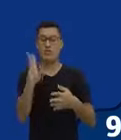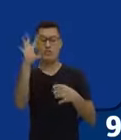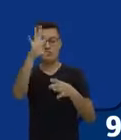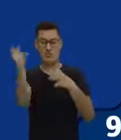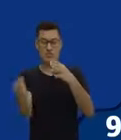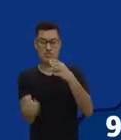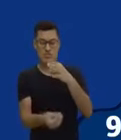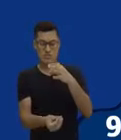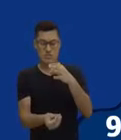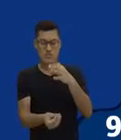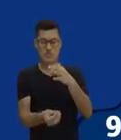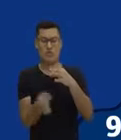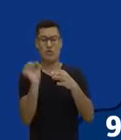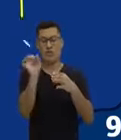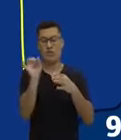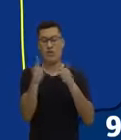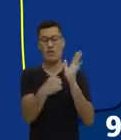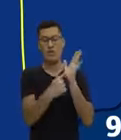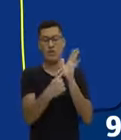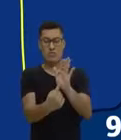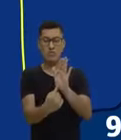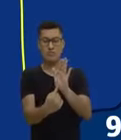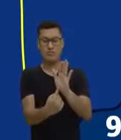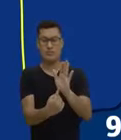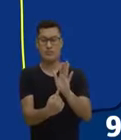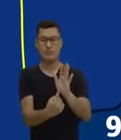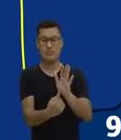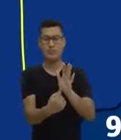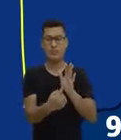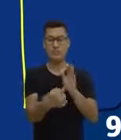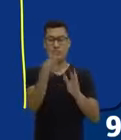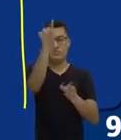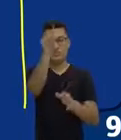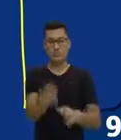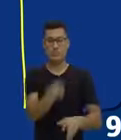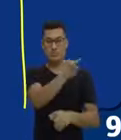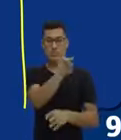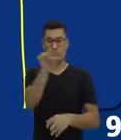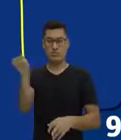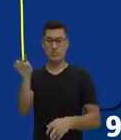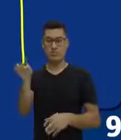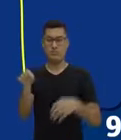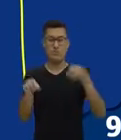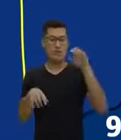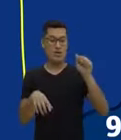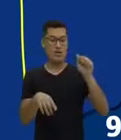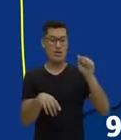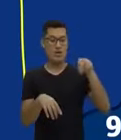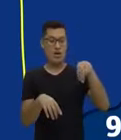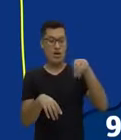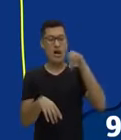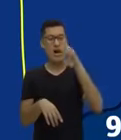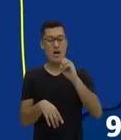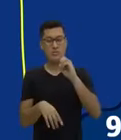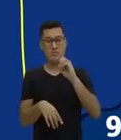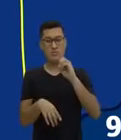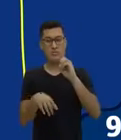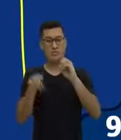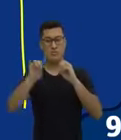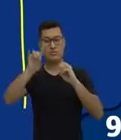que o Fernando está mostrando é o seguinte, ó. Seria isso aqui, ó. Pela os tabela, anos, né? É, pela tabela. Ano. Os anos. E